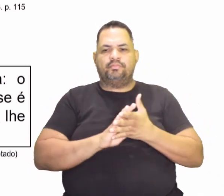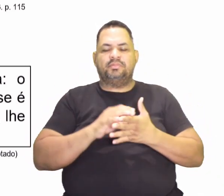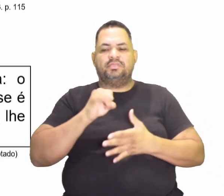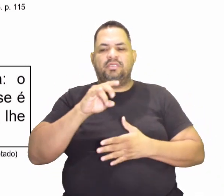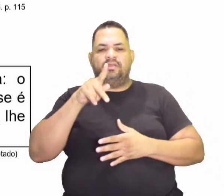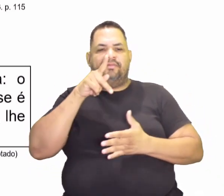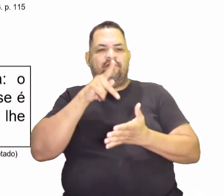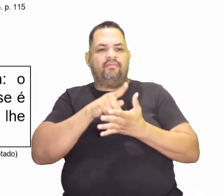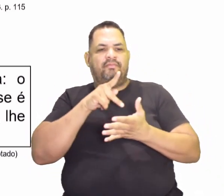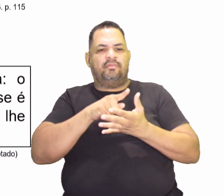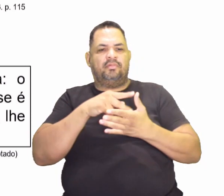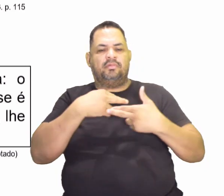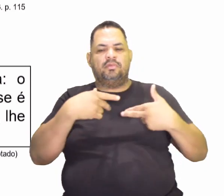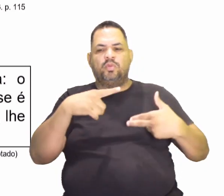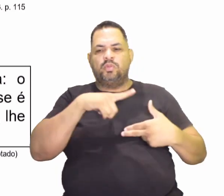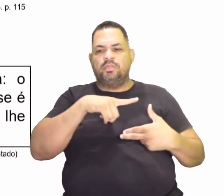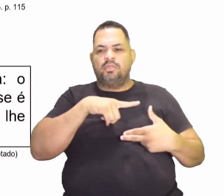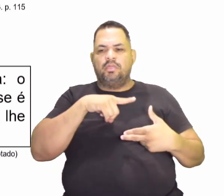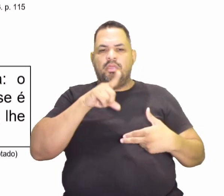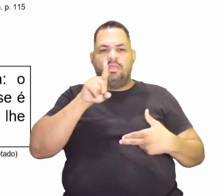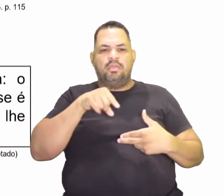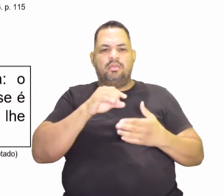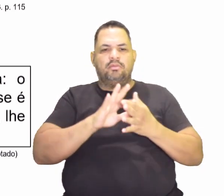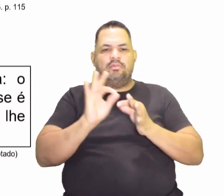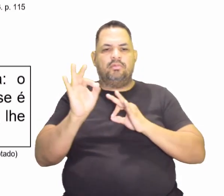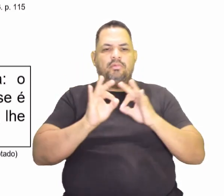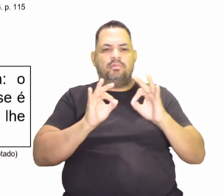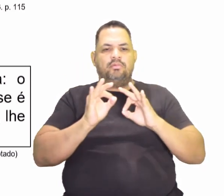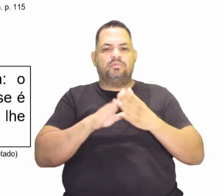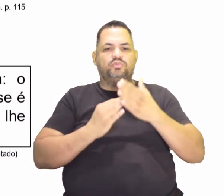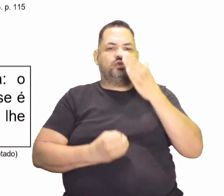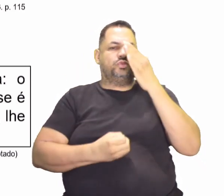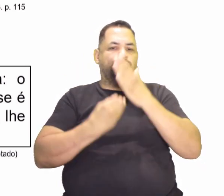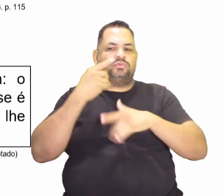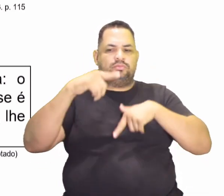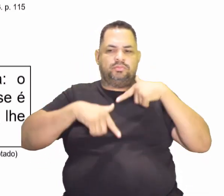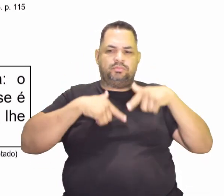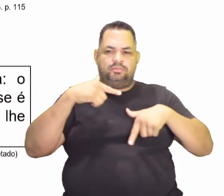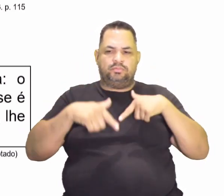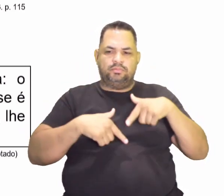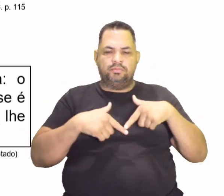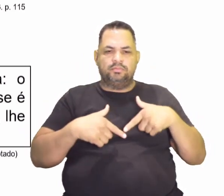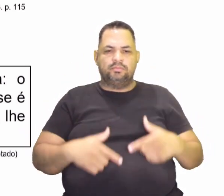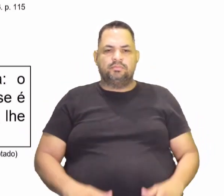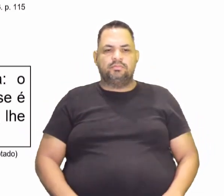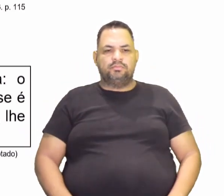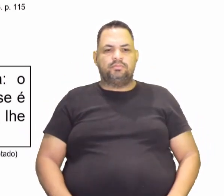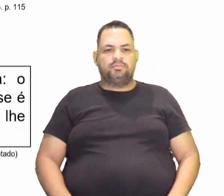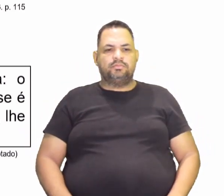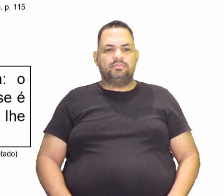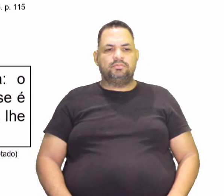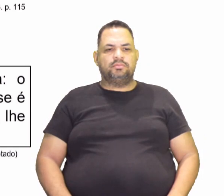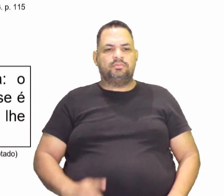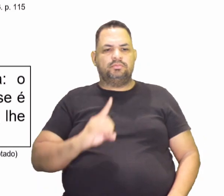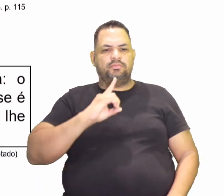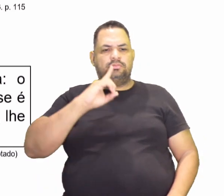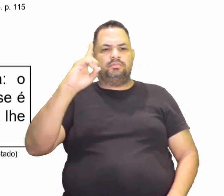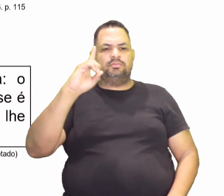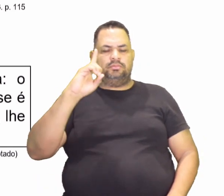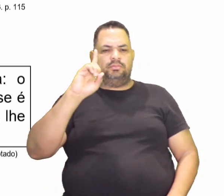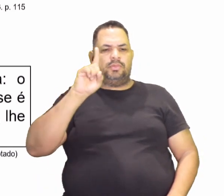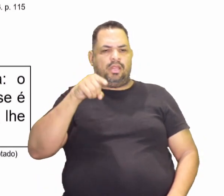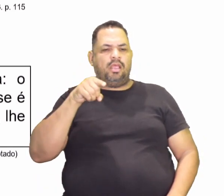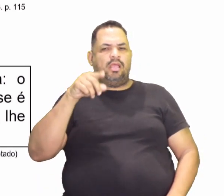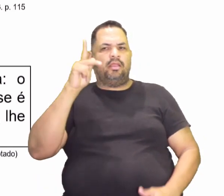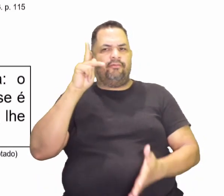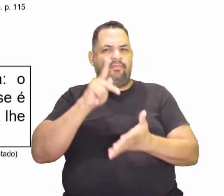é verdade que há coisas que existem, foram criadas e produzidas. Então tá aí a ideia que ele coloca. Deus existe de